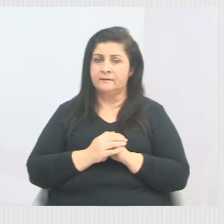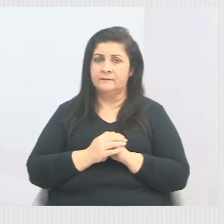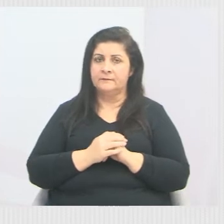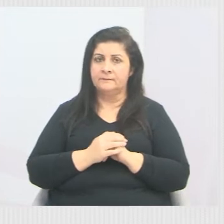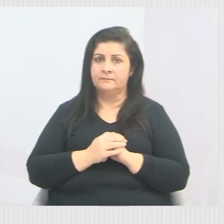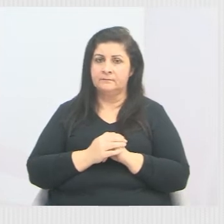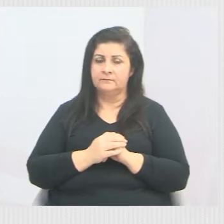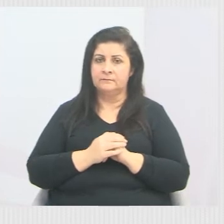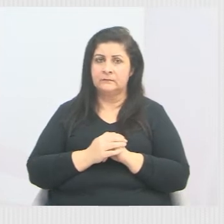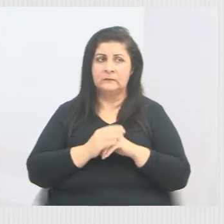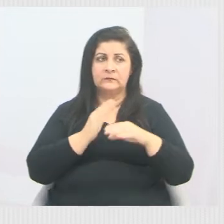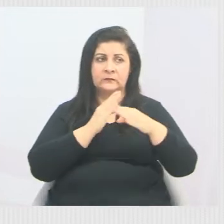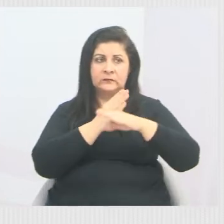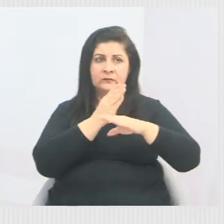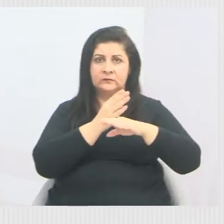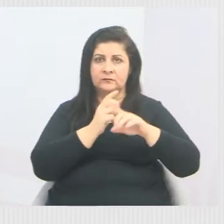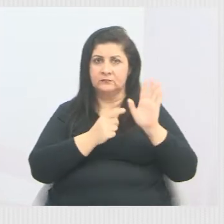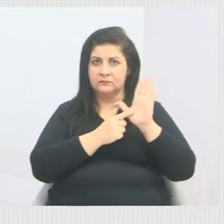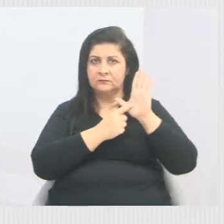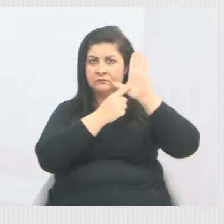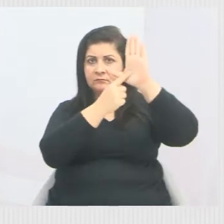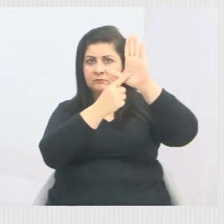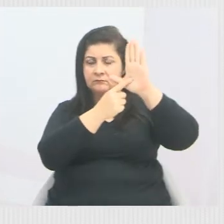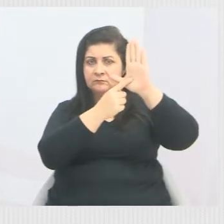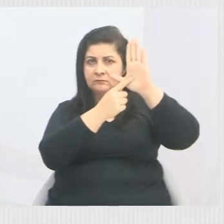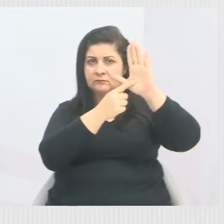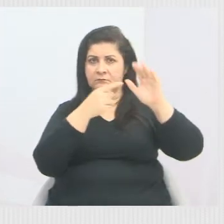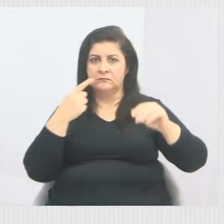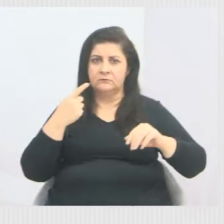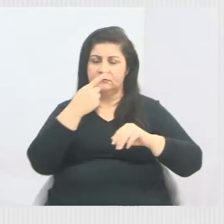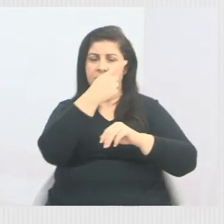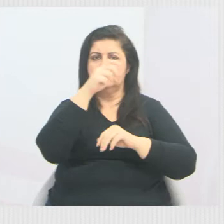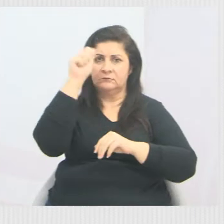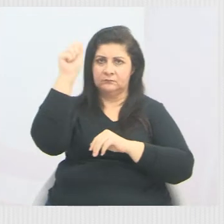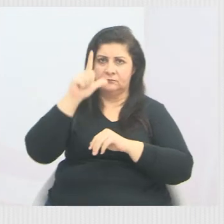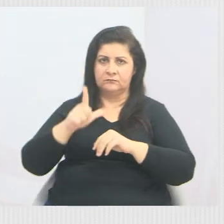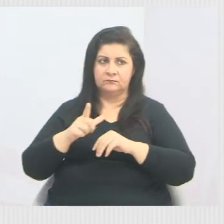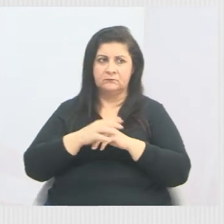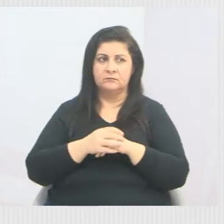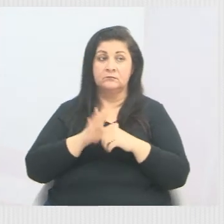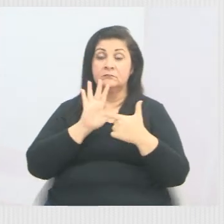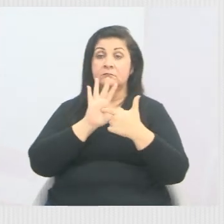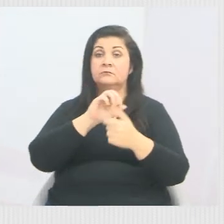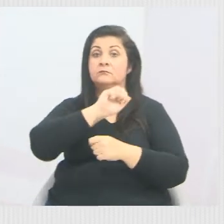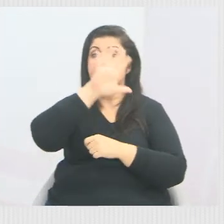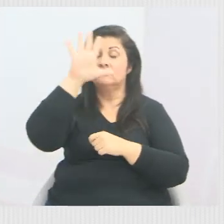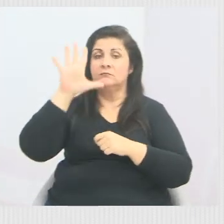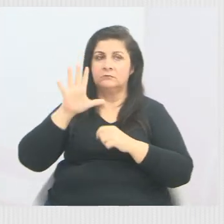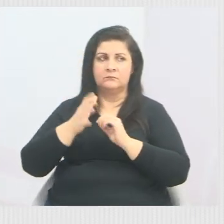www.jacareí.sp.gov.br, acessar onde tem essa seta mencionada aqui na tela, que é a transparência.